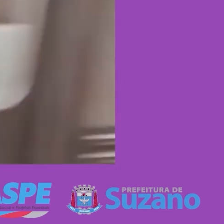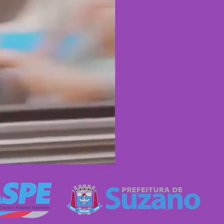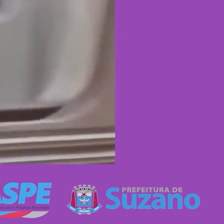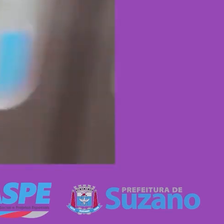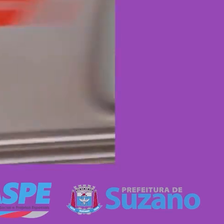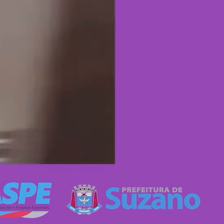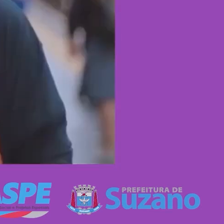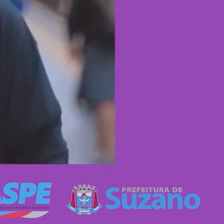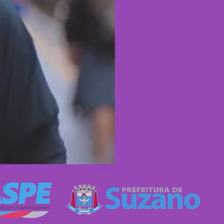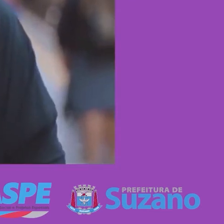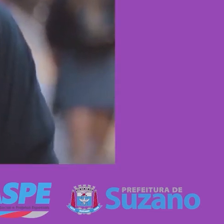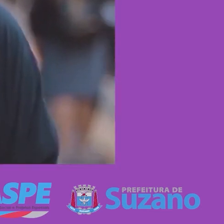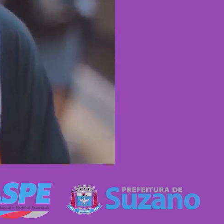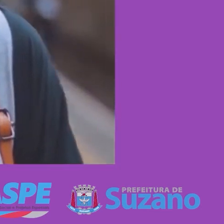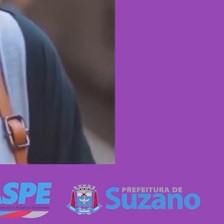Sentimos solidão.